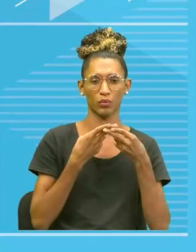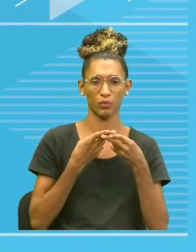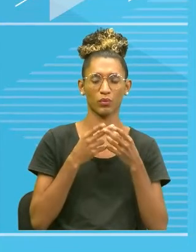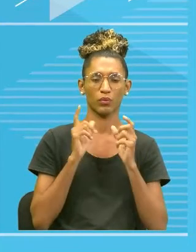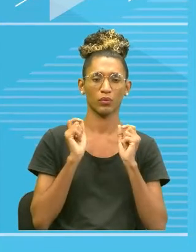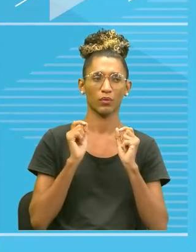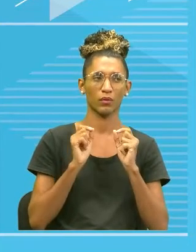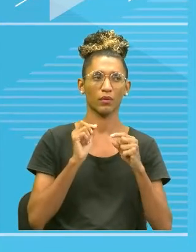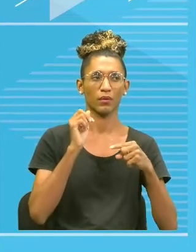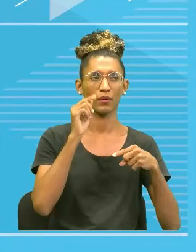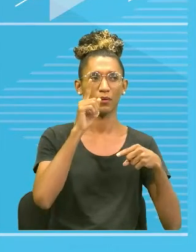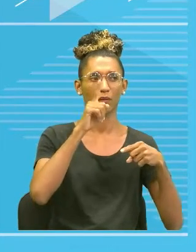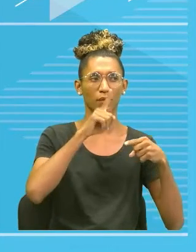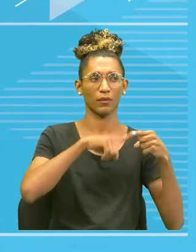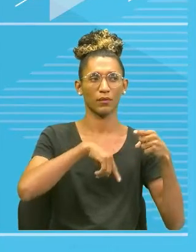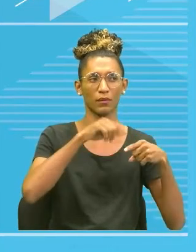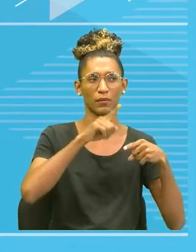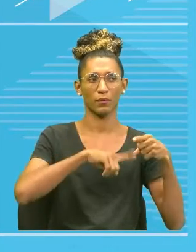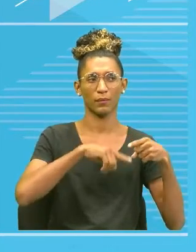material